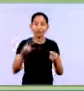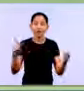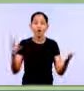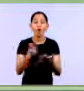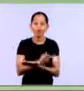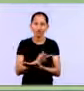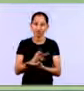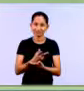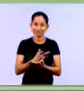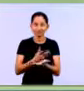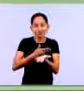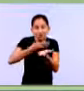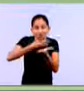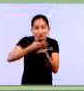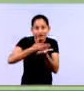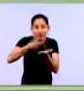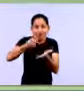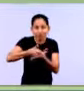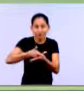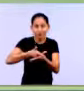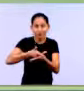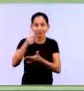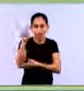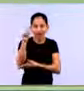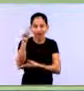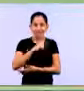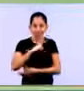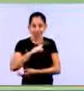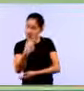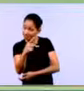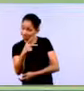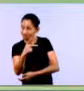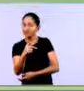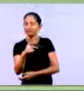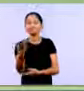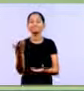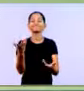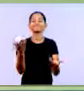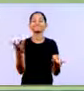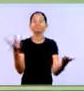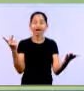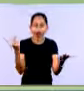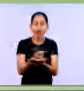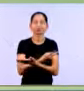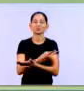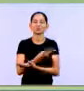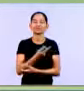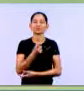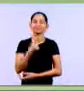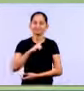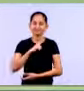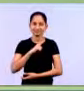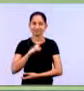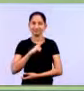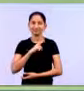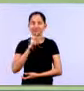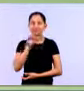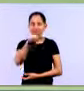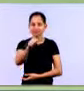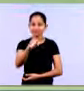A partir do momento em que essa hipótese de incidência se concretiza, eu tenho o fato gerador, que